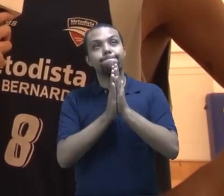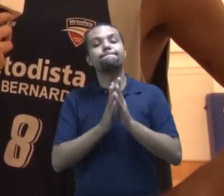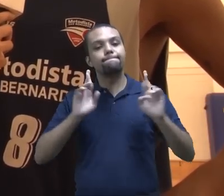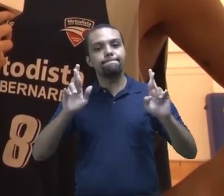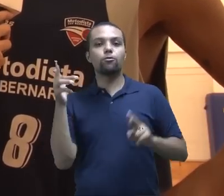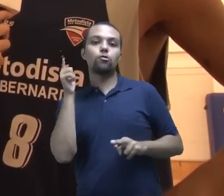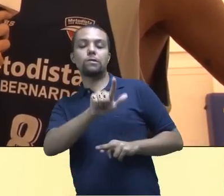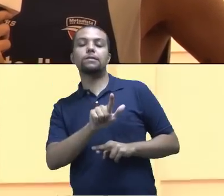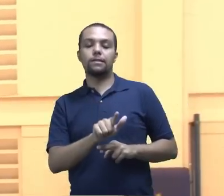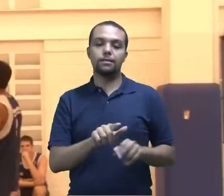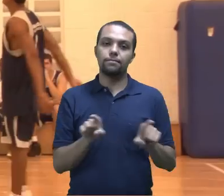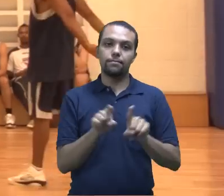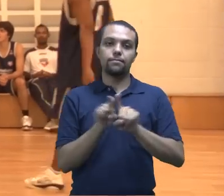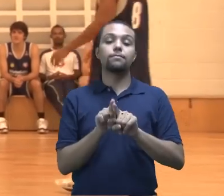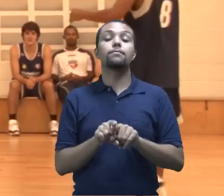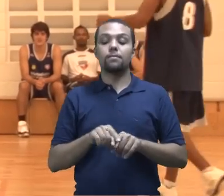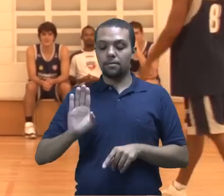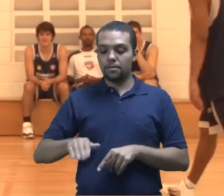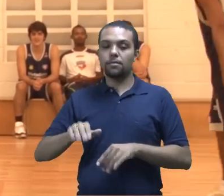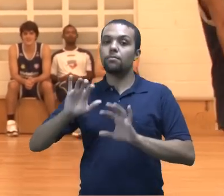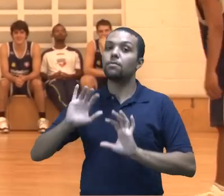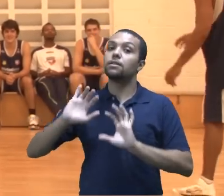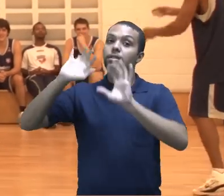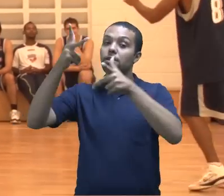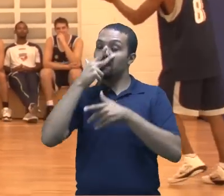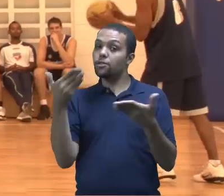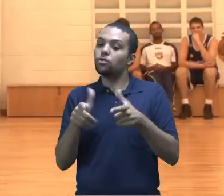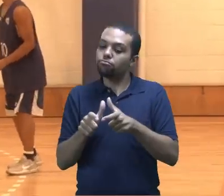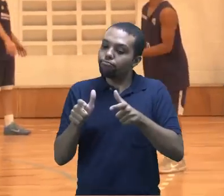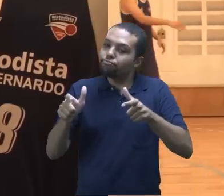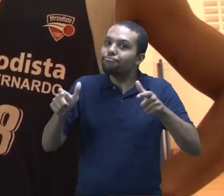lote isso daí para a gente conseguir classificar aí. O basquete vai estar crescendo aos